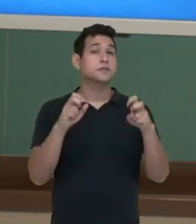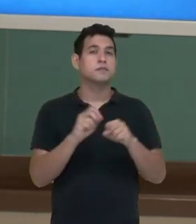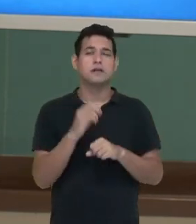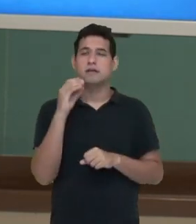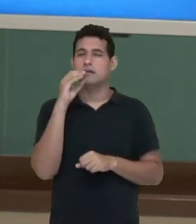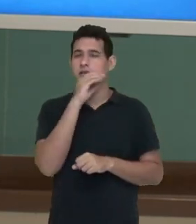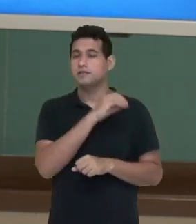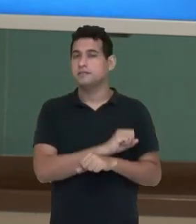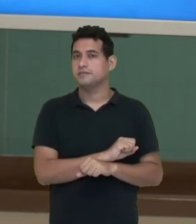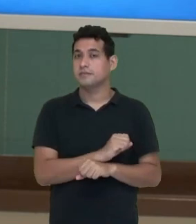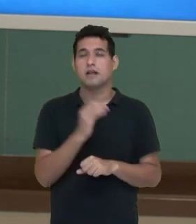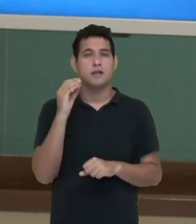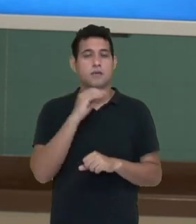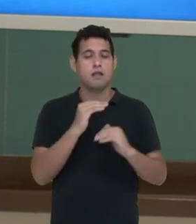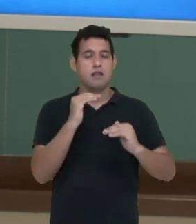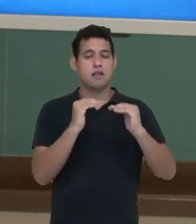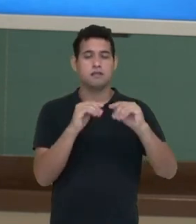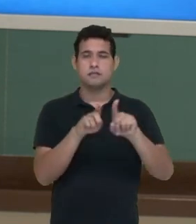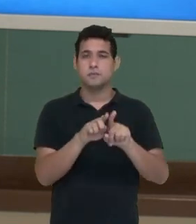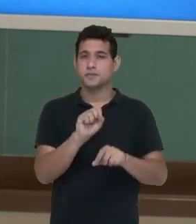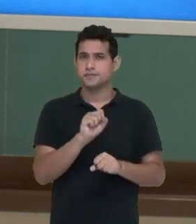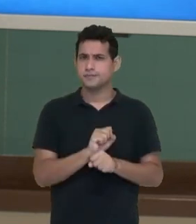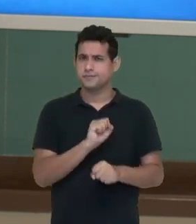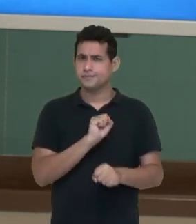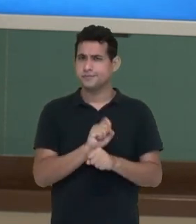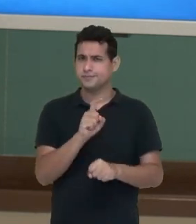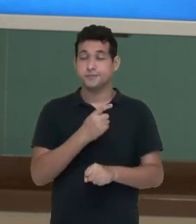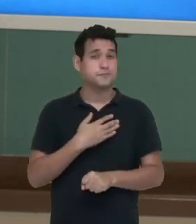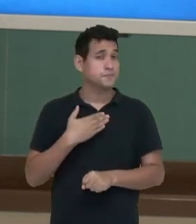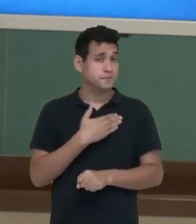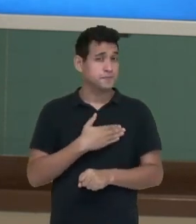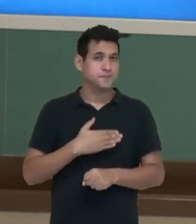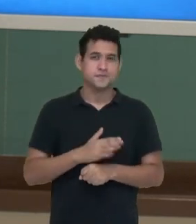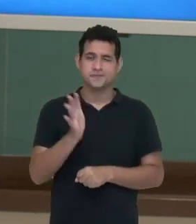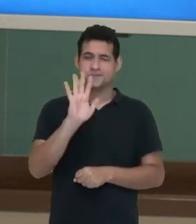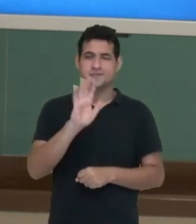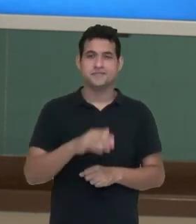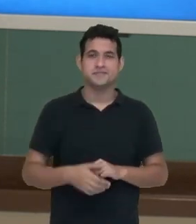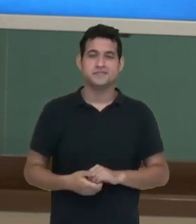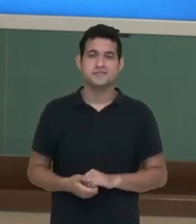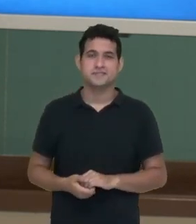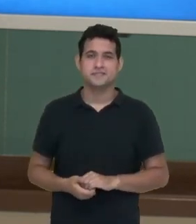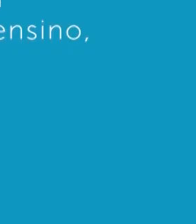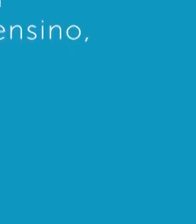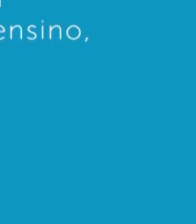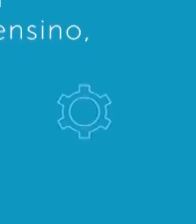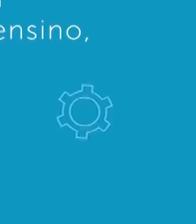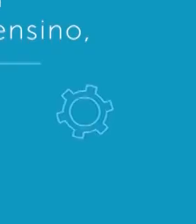temperatura, calor e equilíbrio térmico. Espero que vocês tenham gostado. Até breve!